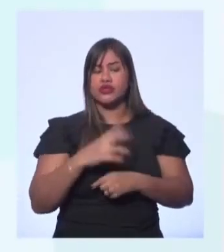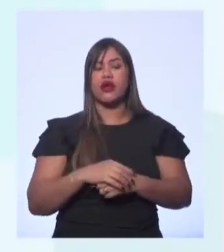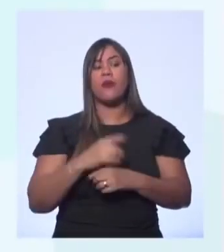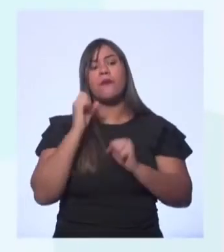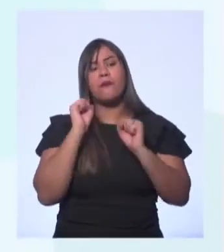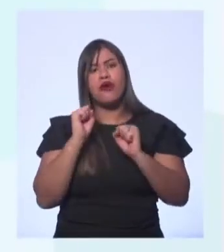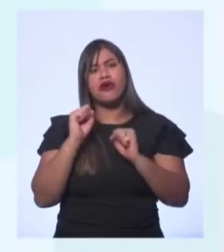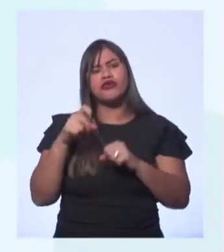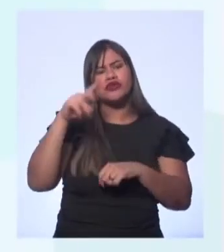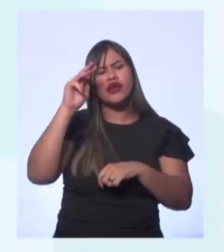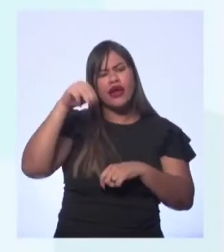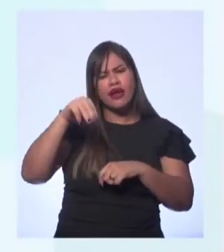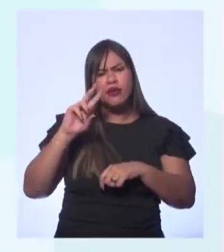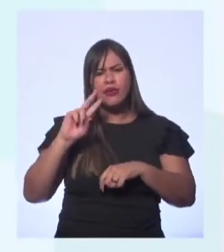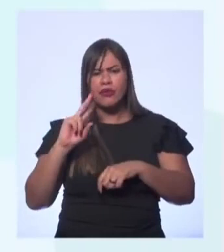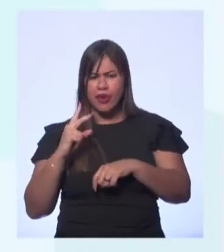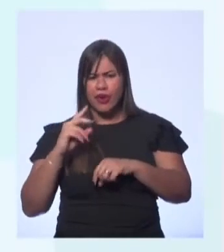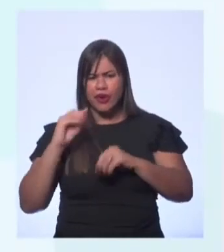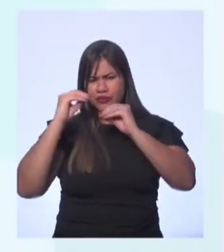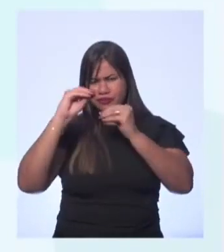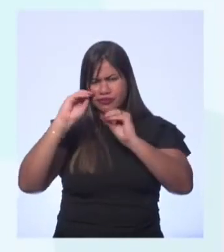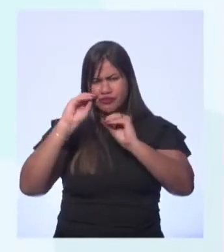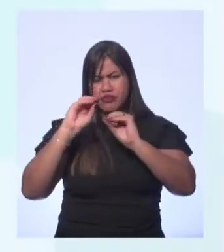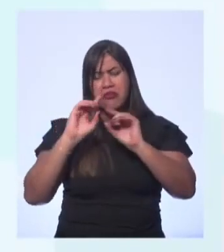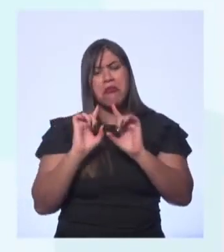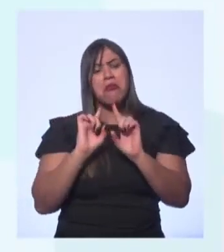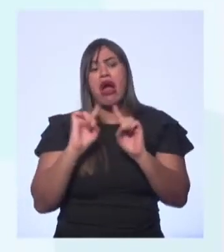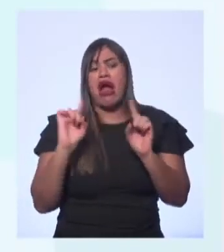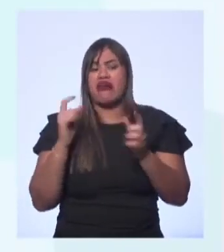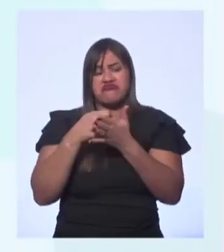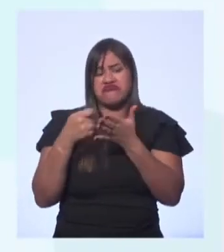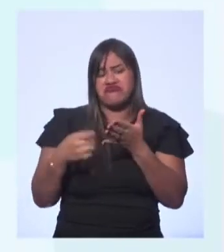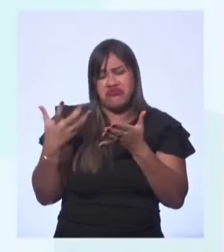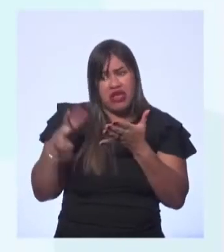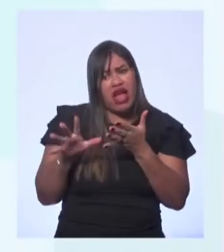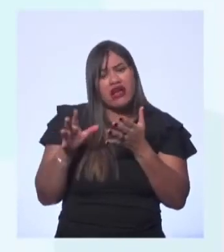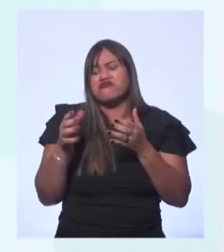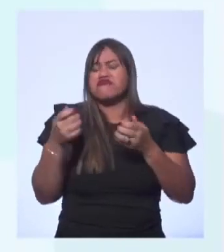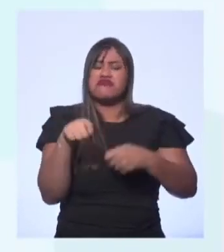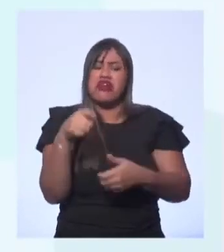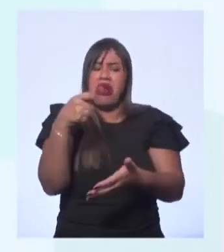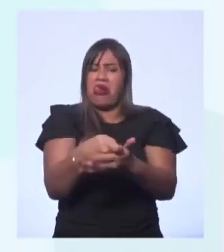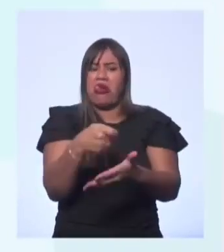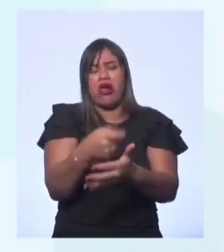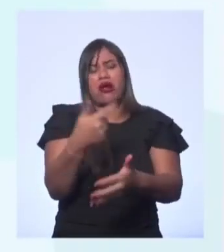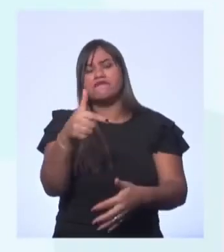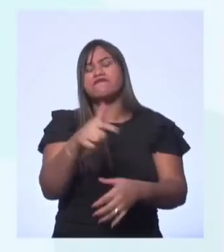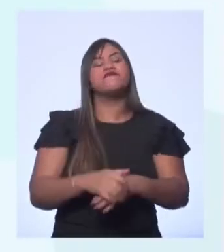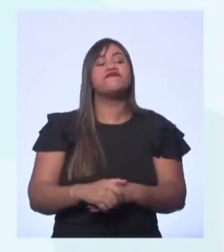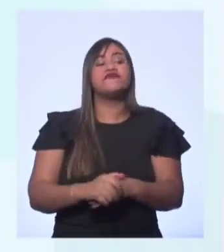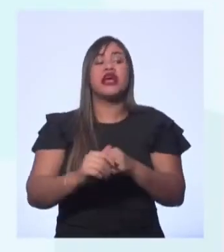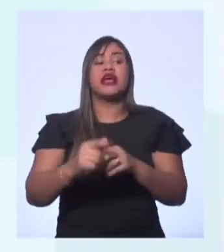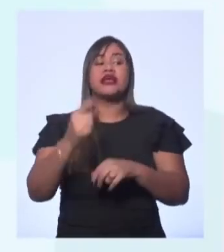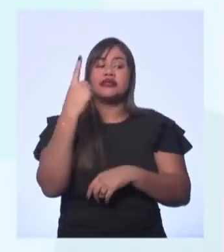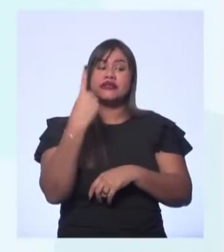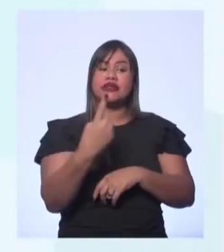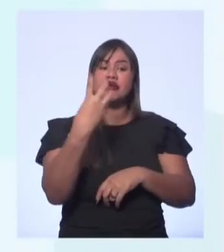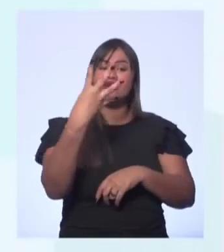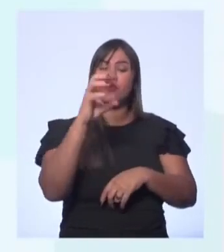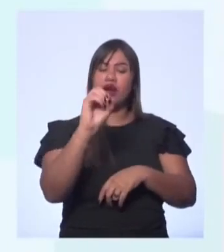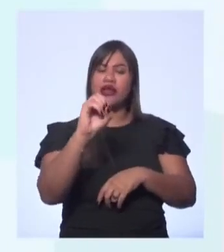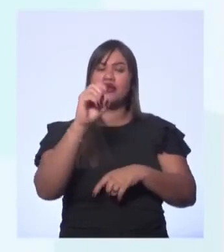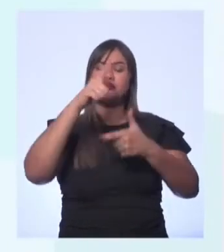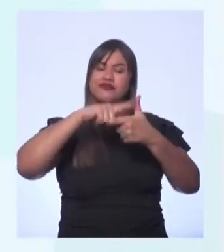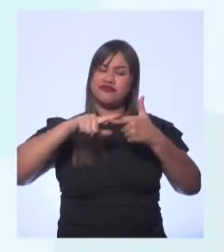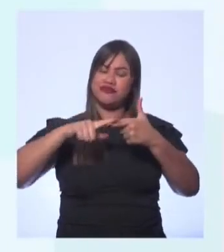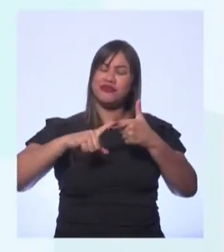embaixo hora? Pode, não tem problema, tá bom? Mas se não quiser escrever, também não precisa. 140 dividido por 2 vai dar 70, porque